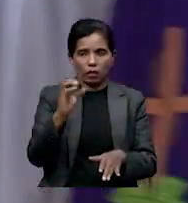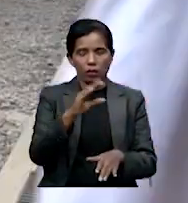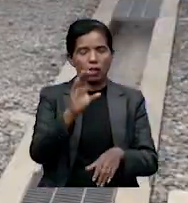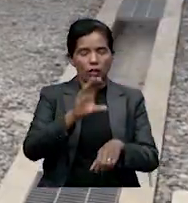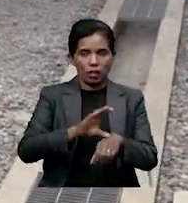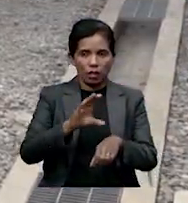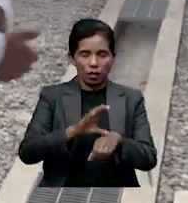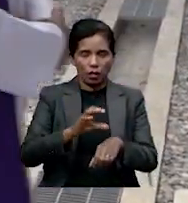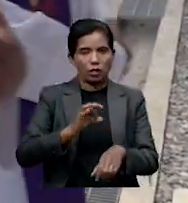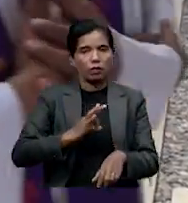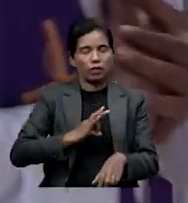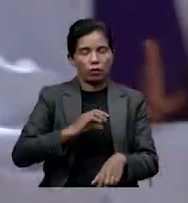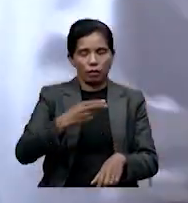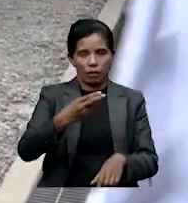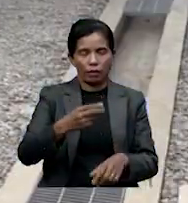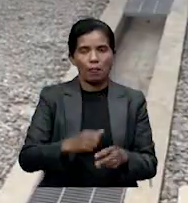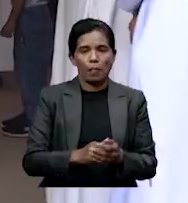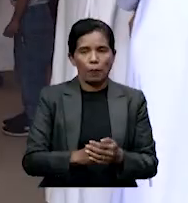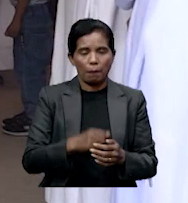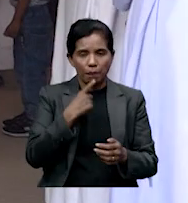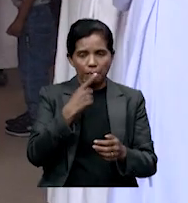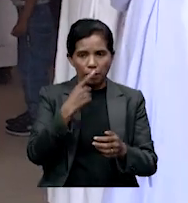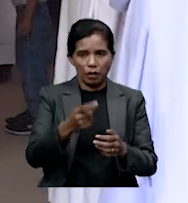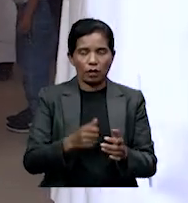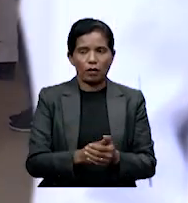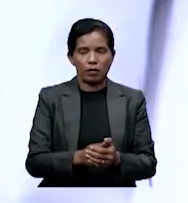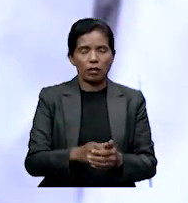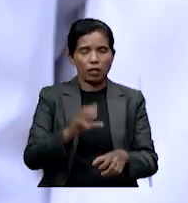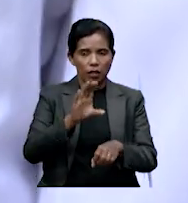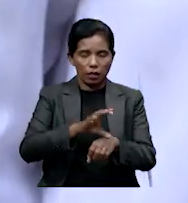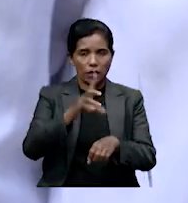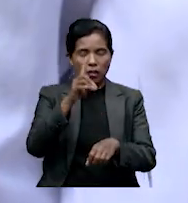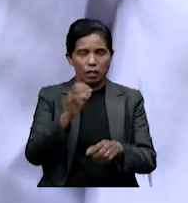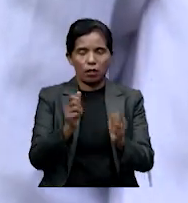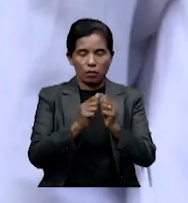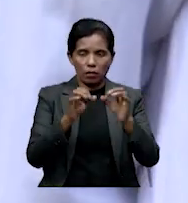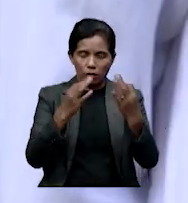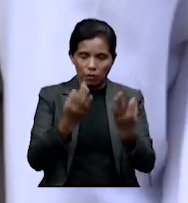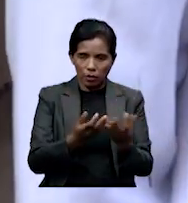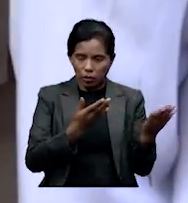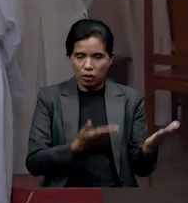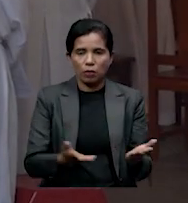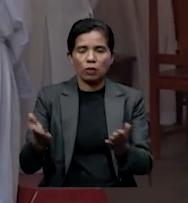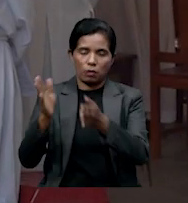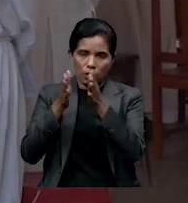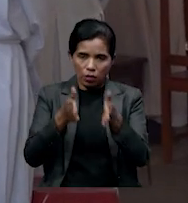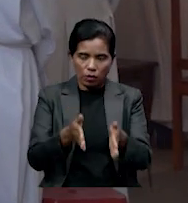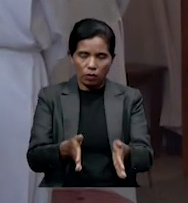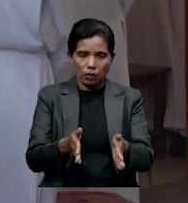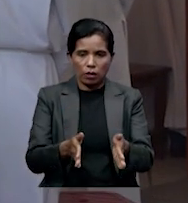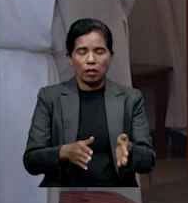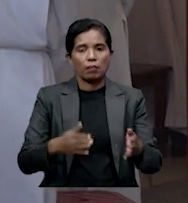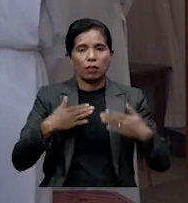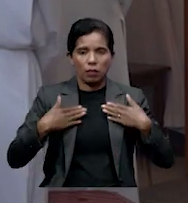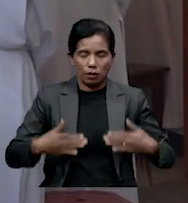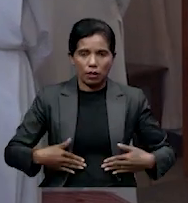Igreja Fatumeta. Hafen remata misa requem Diocese de Ili hamutu ko familia si halo seremonia funeral ba mate isin abitu Jose